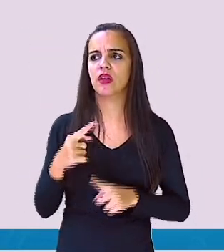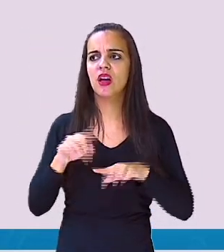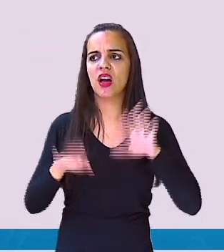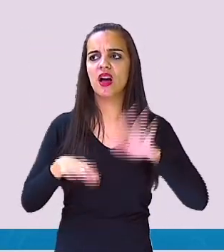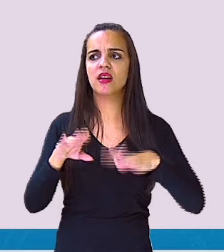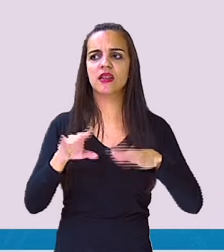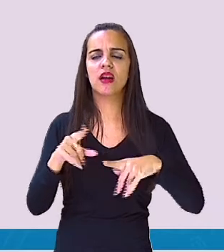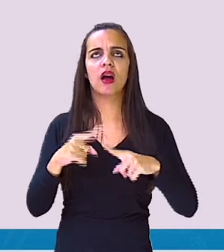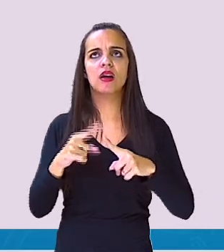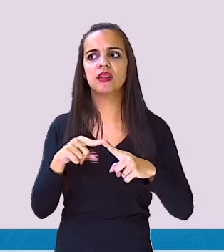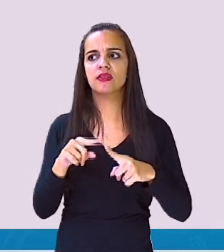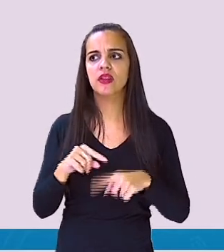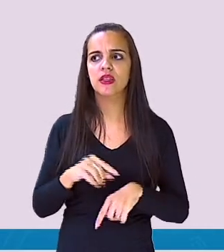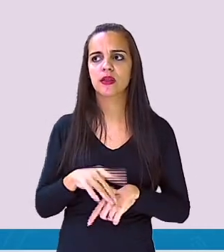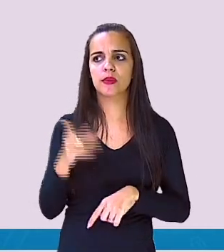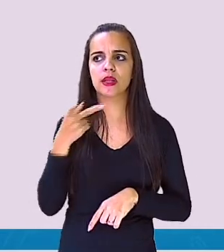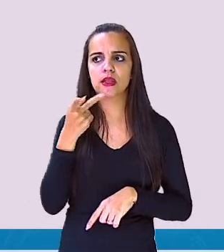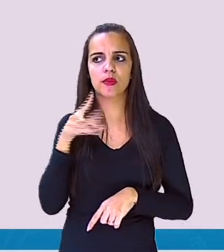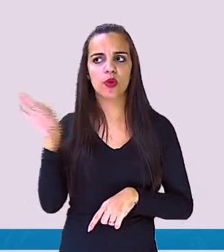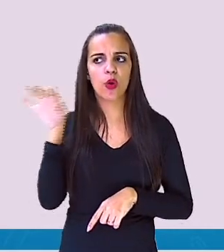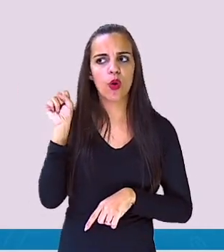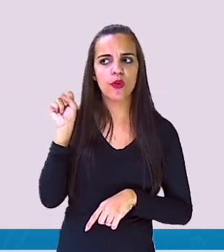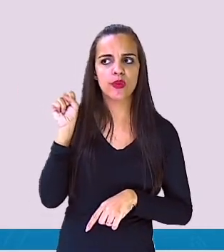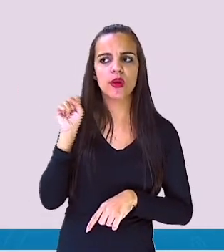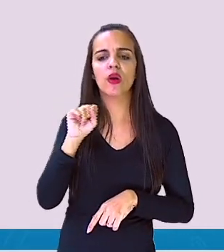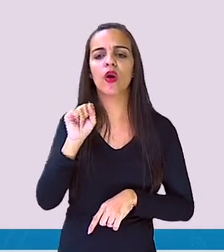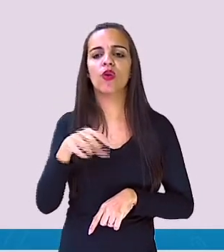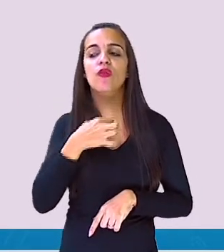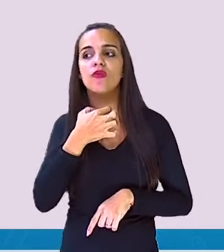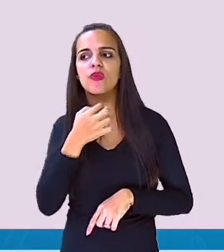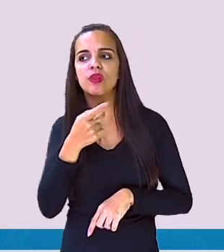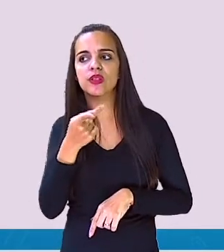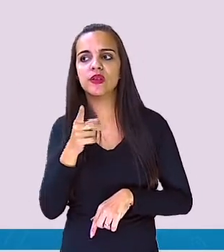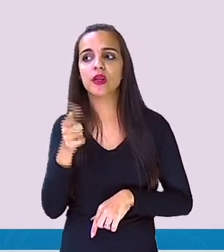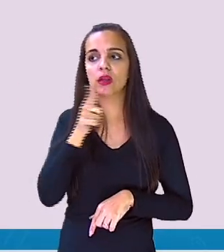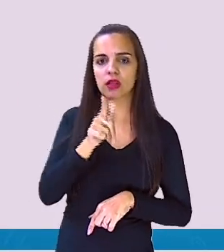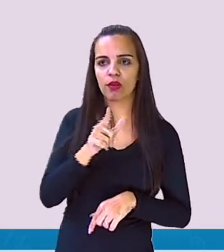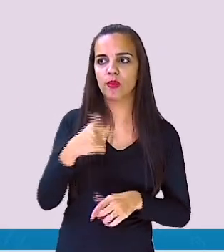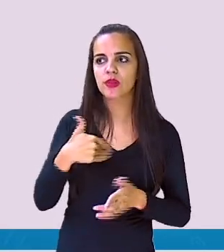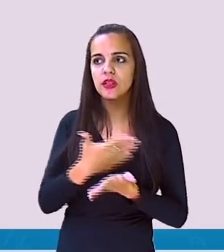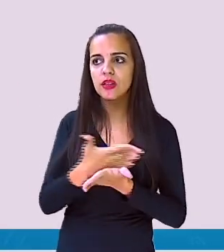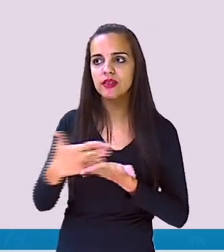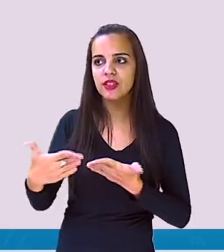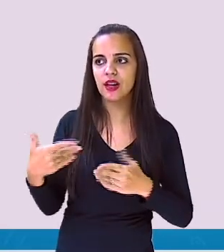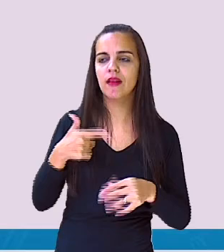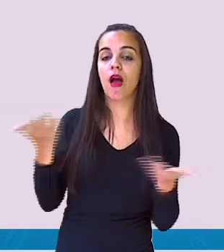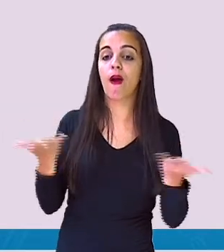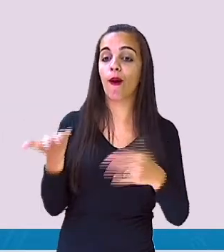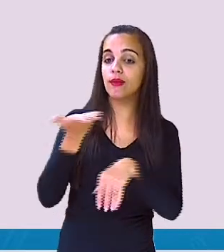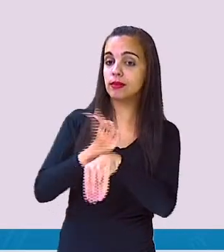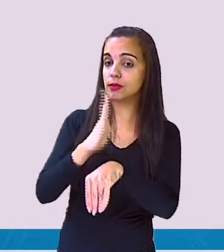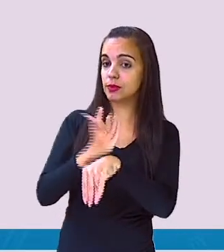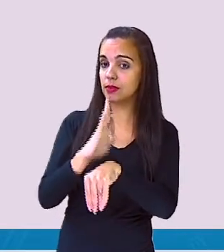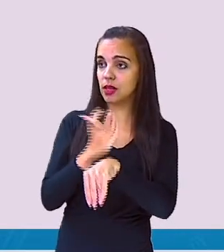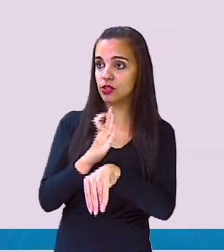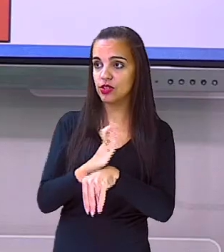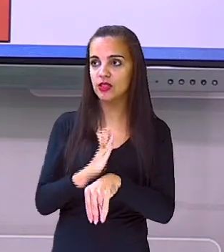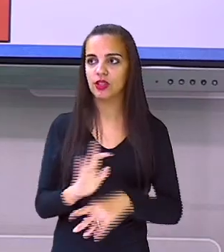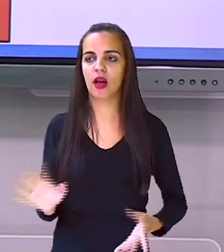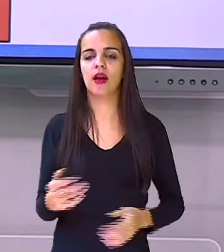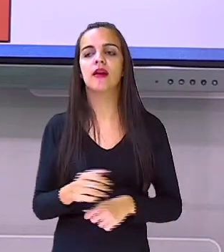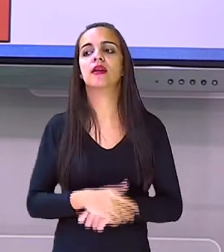além vão me chamar aqui, ó. Isso, printaram? Vamos seguir então para a nossa prática. Isso mesmo,